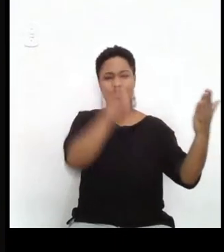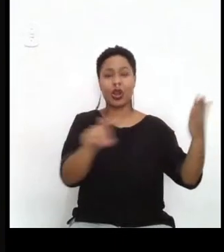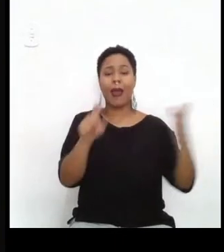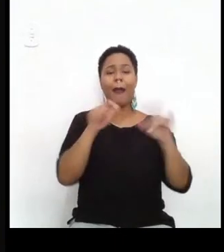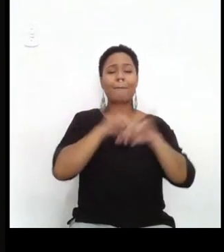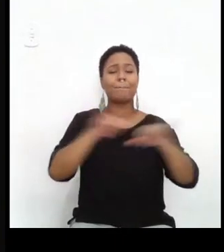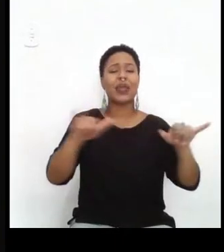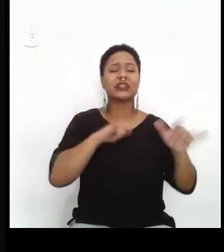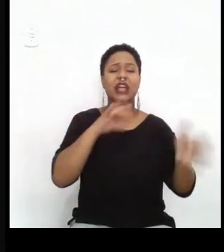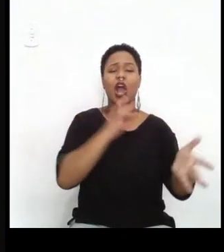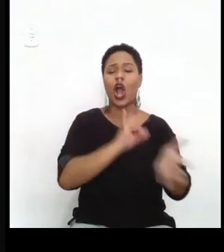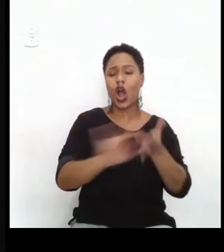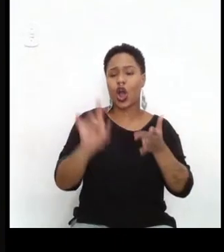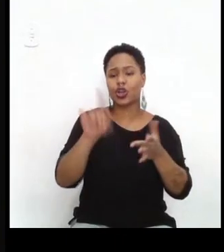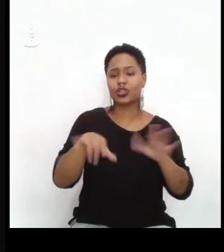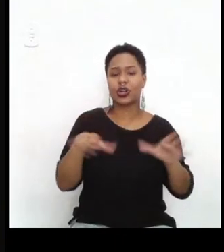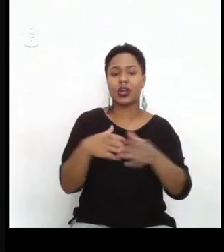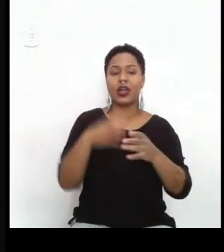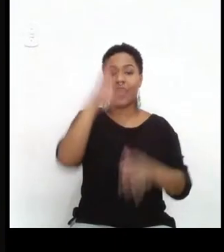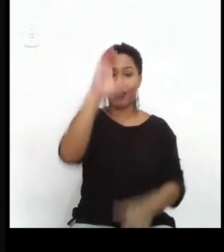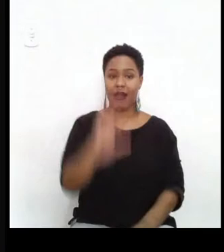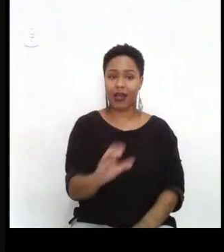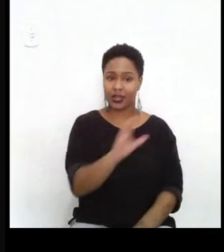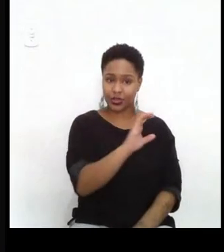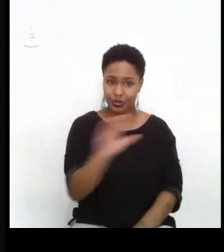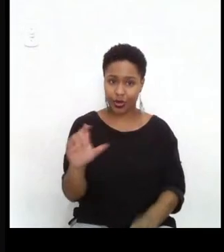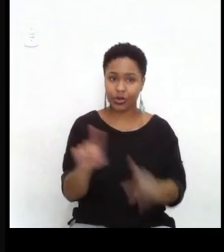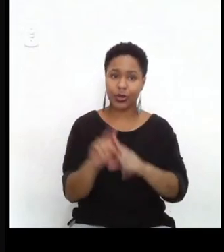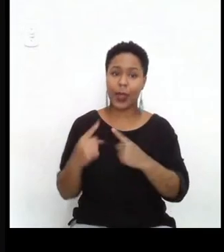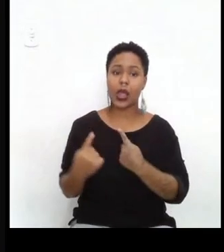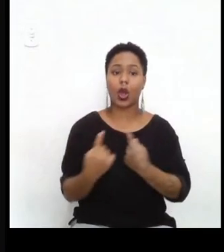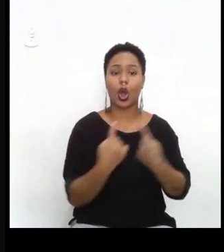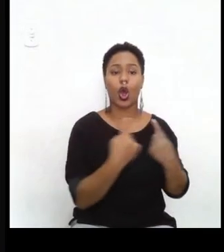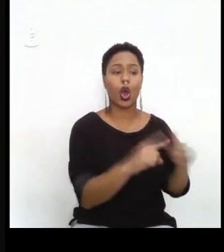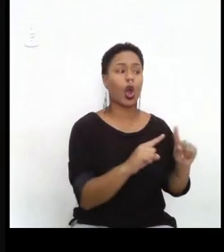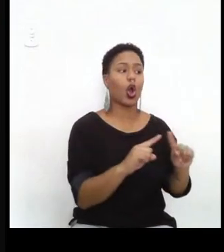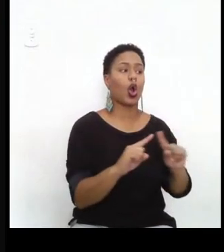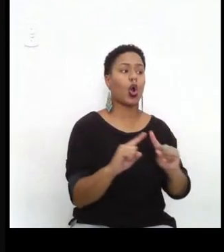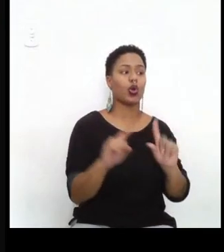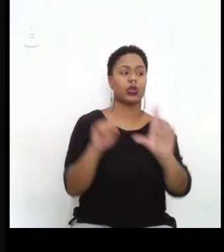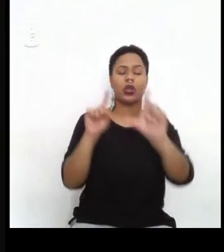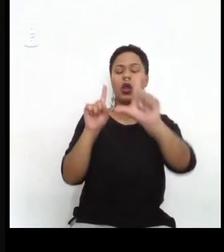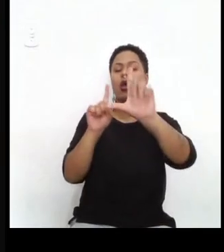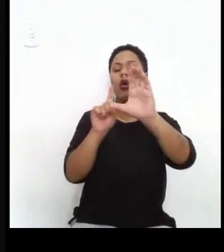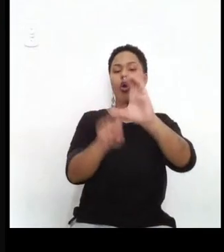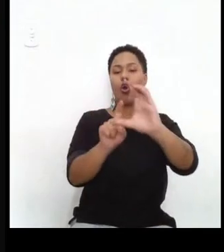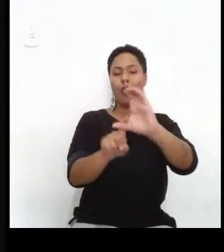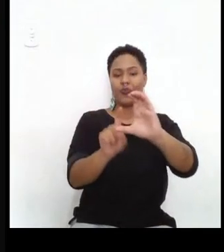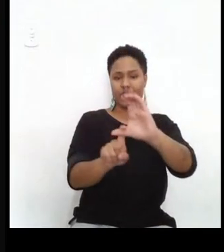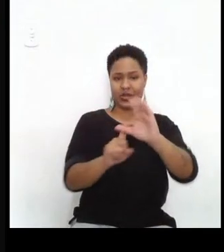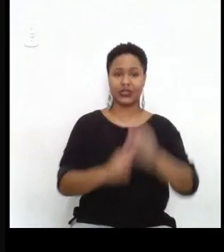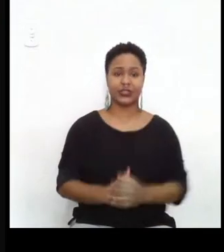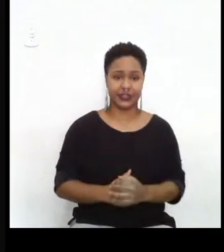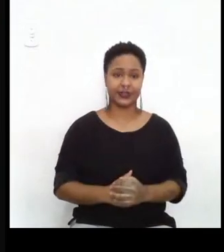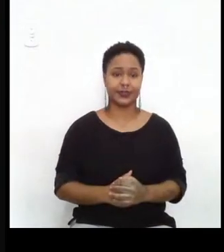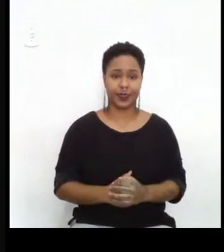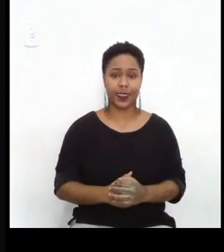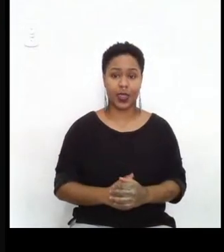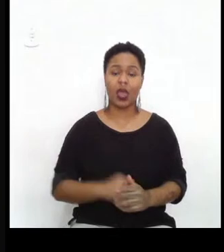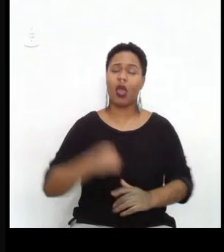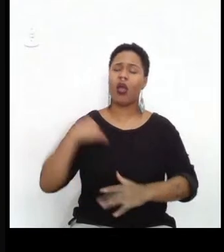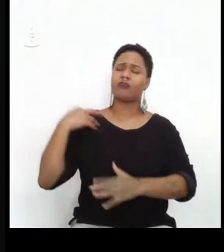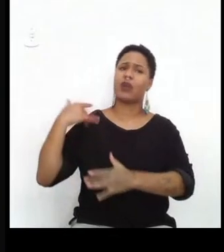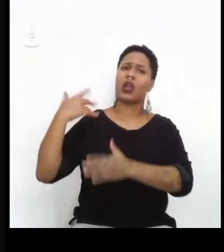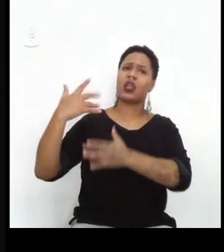católico e anti-comunista horas depois na municipalidade terminar o arco nós